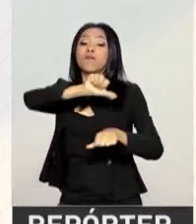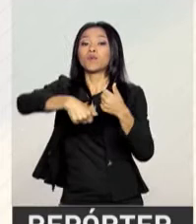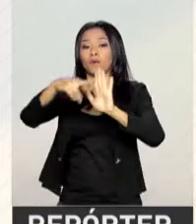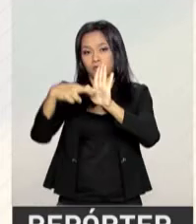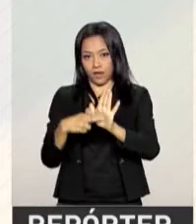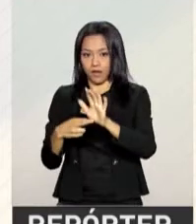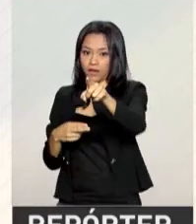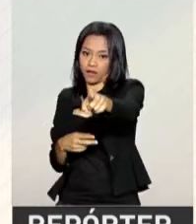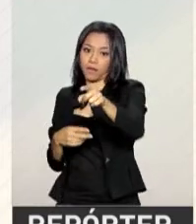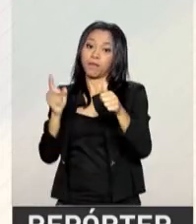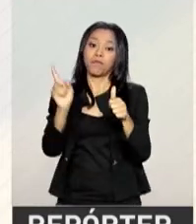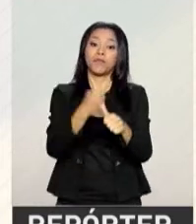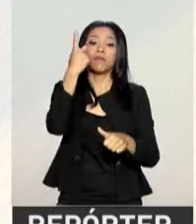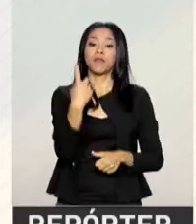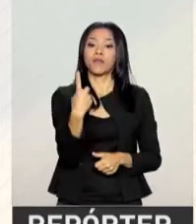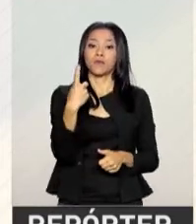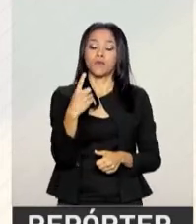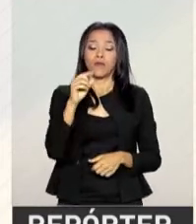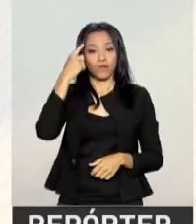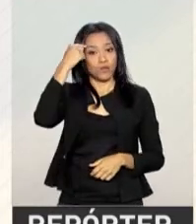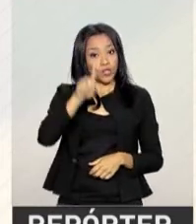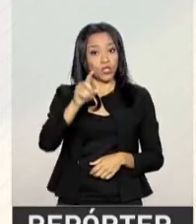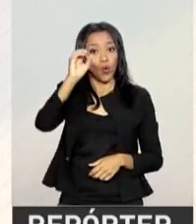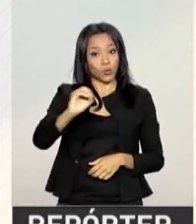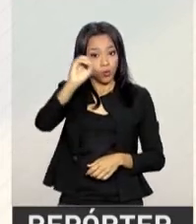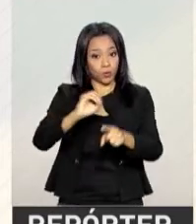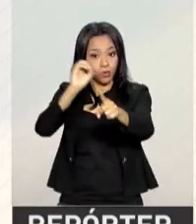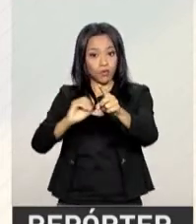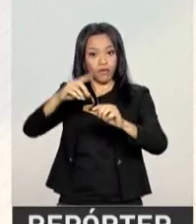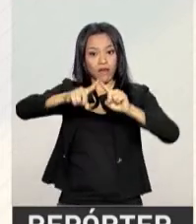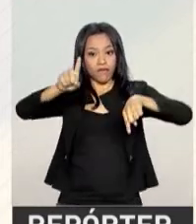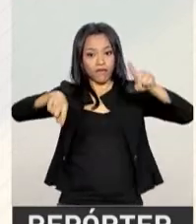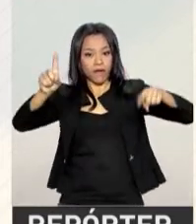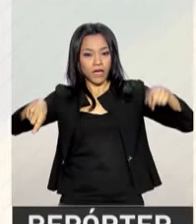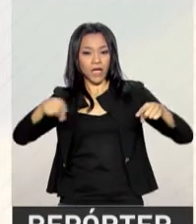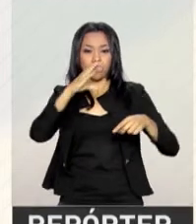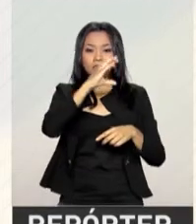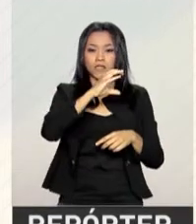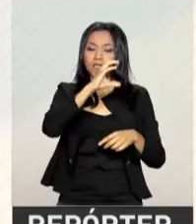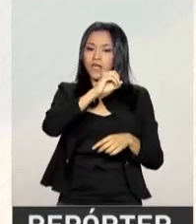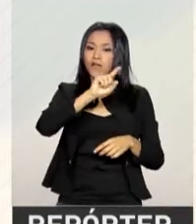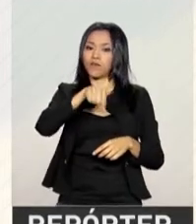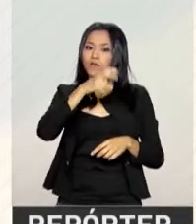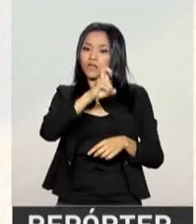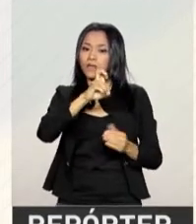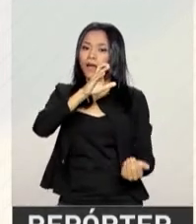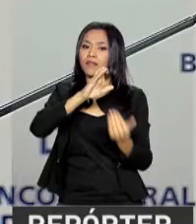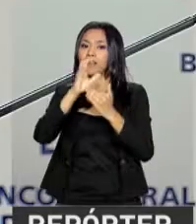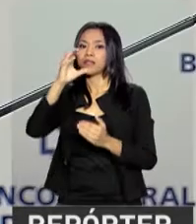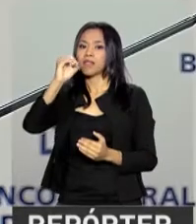partir de 1º de outubro esta taxa vai variar de meio por cento a no máximo 0,8 por